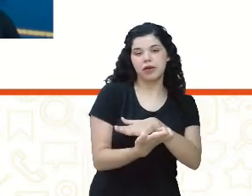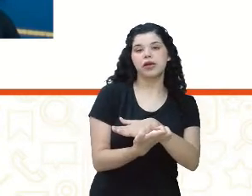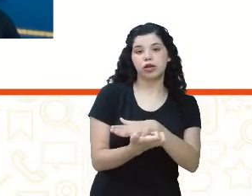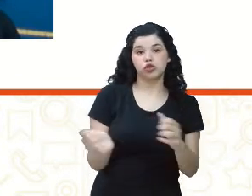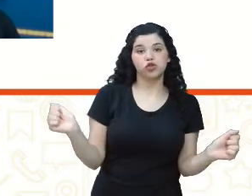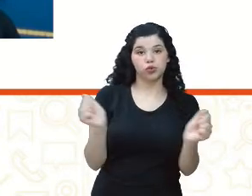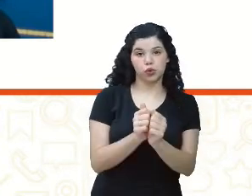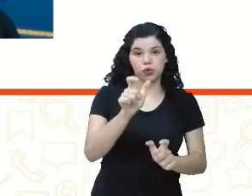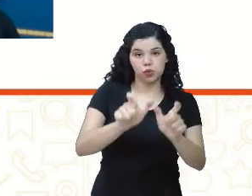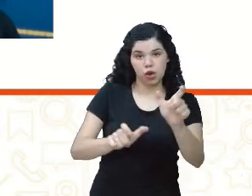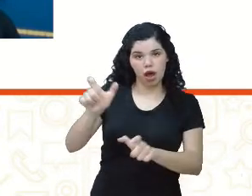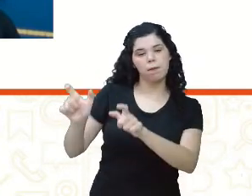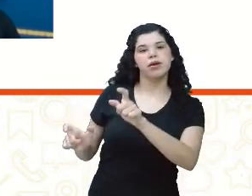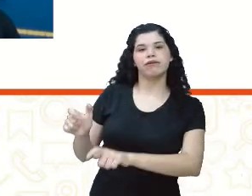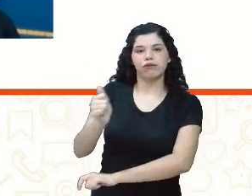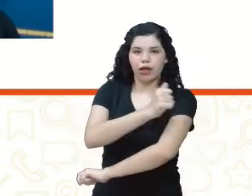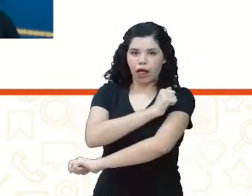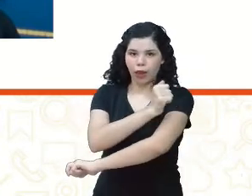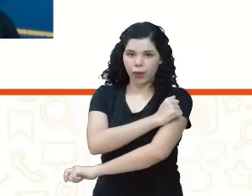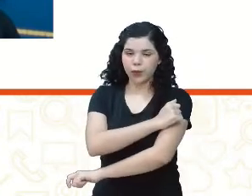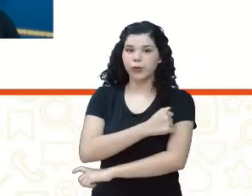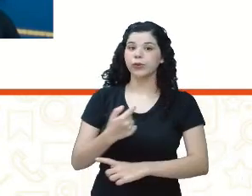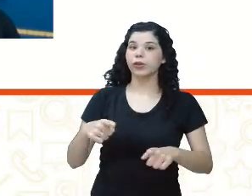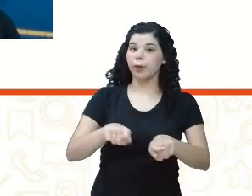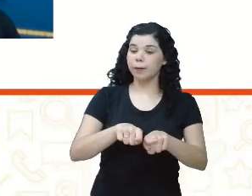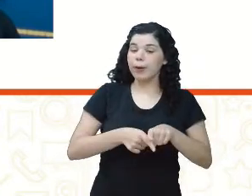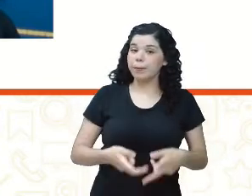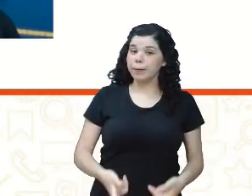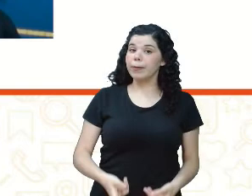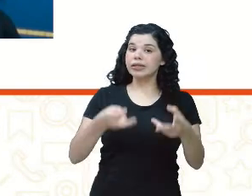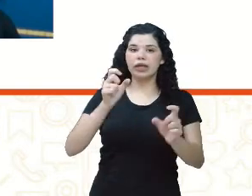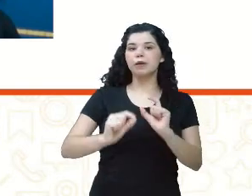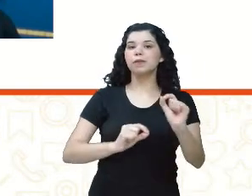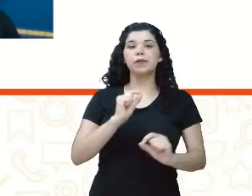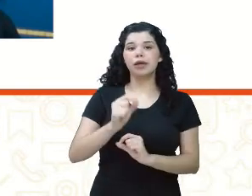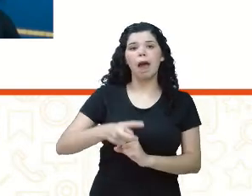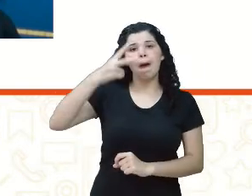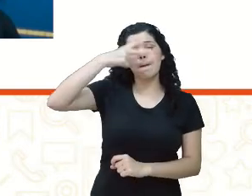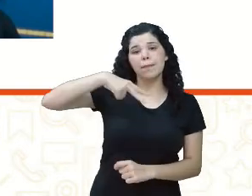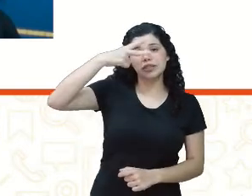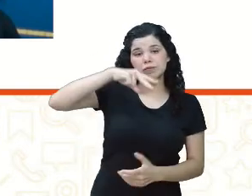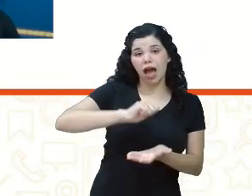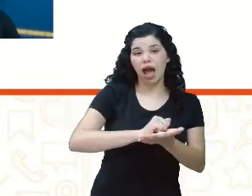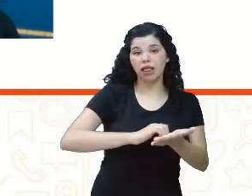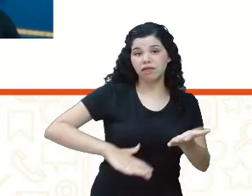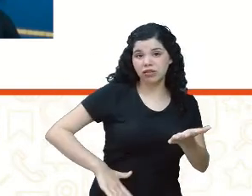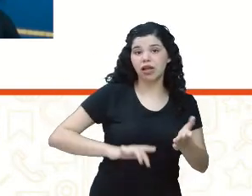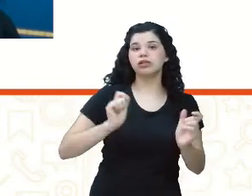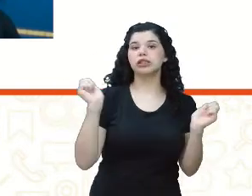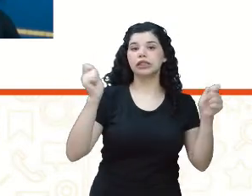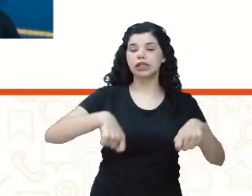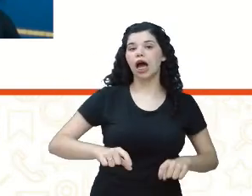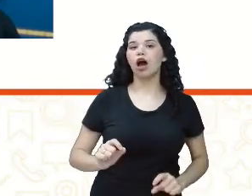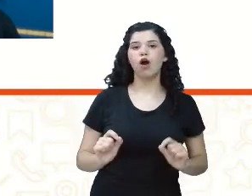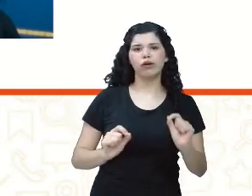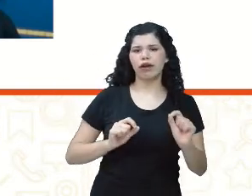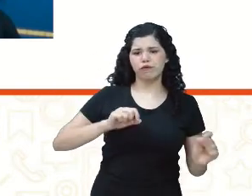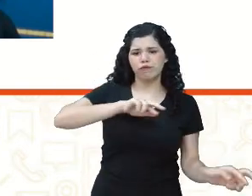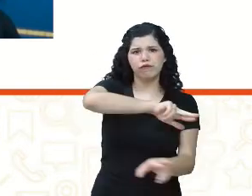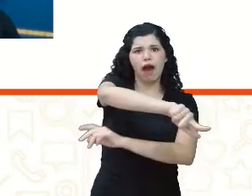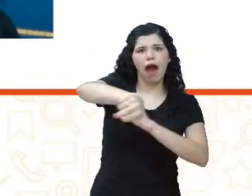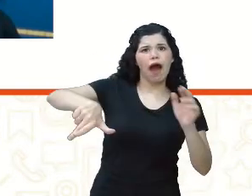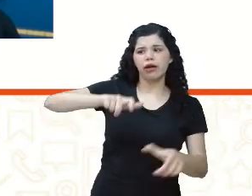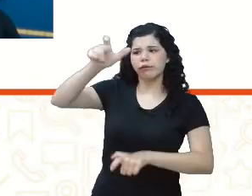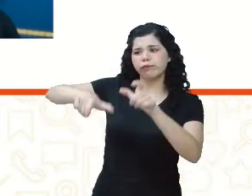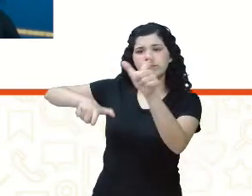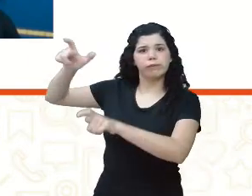os estudantes e a gente percebe que a mesma atividade ela pode ser usada para os diversos